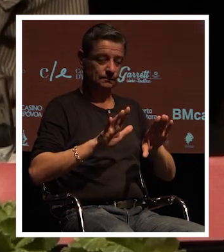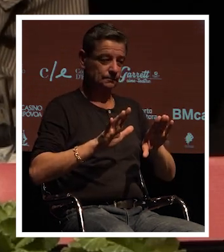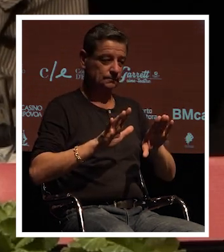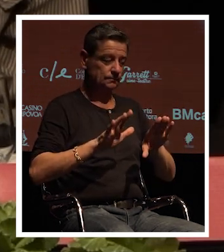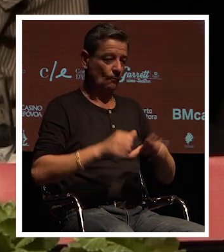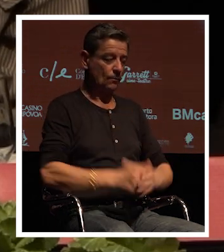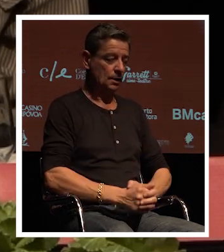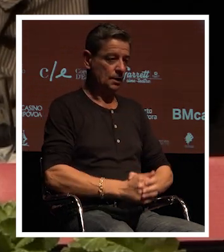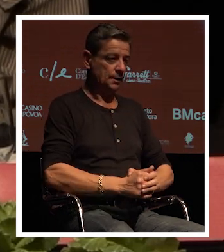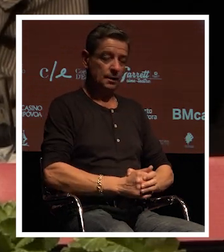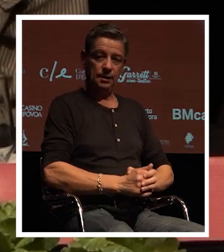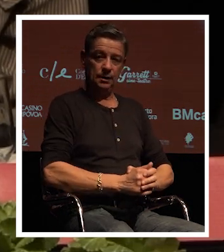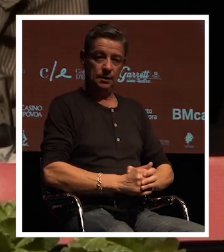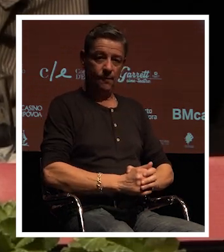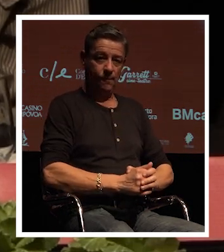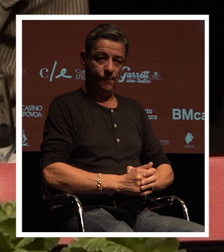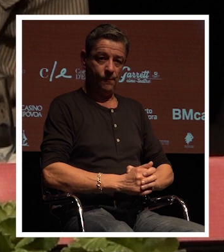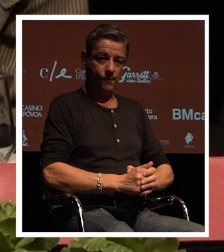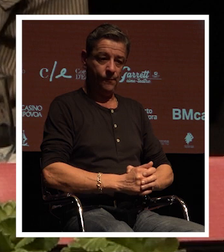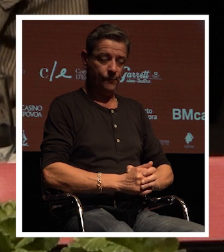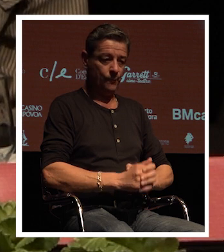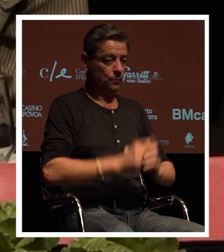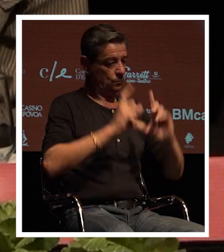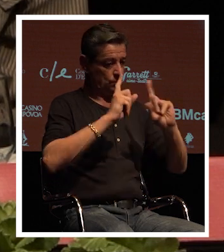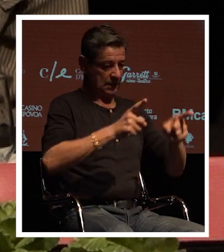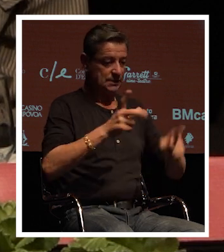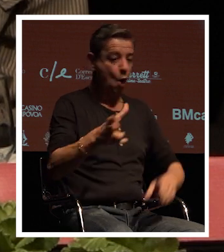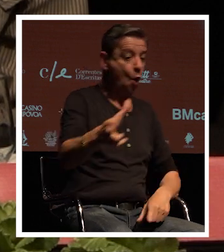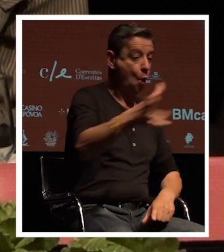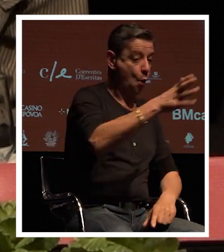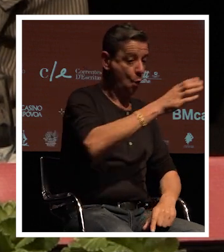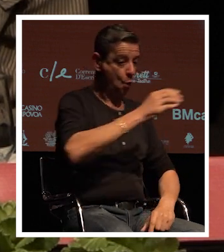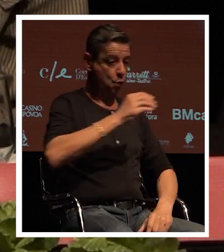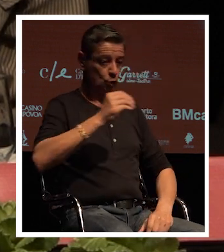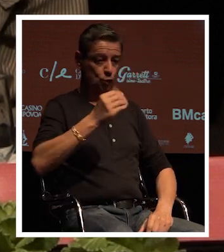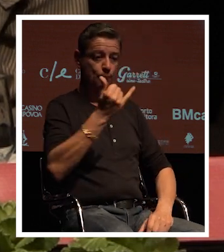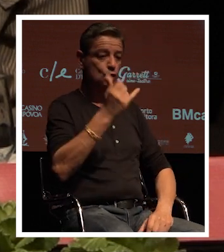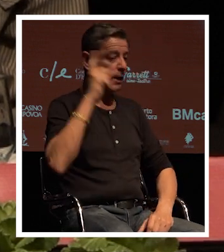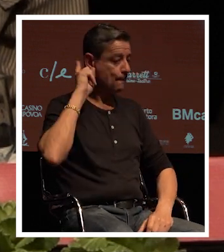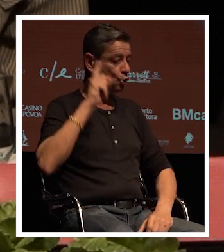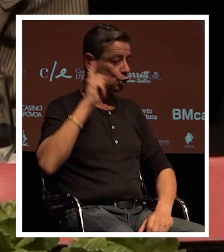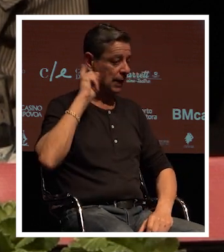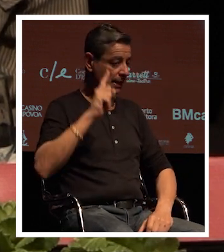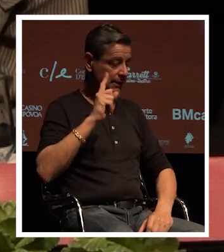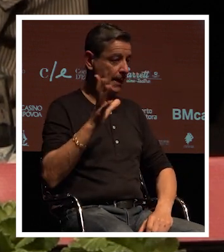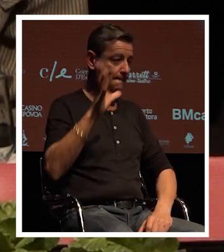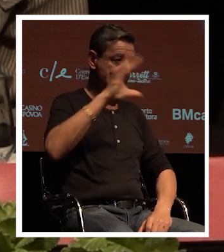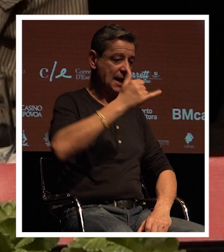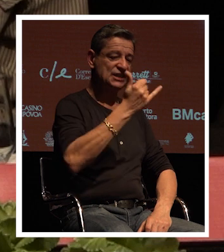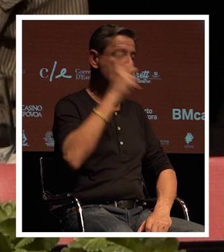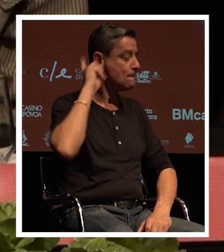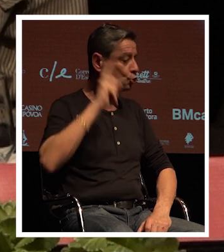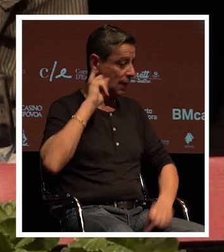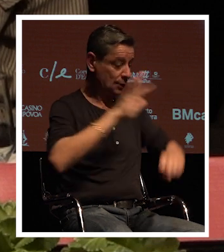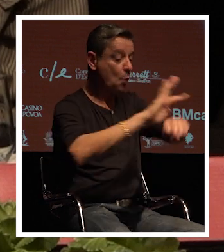h esse esse esse ouro eh é importante mas depois mais importante ainda ao longo